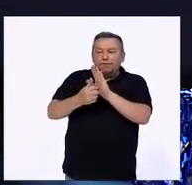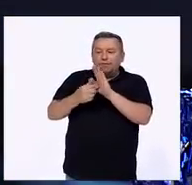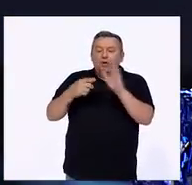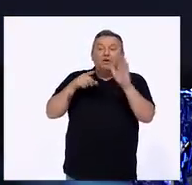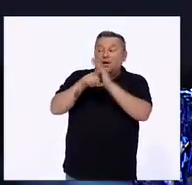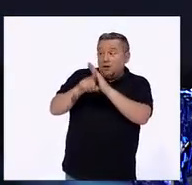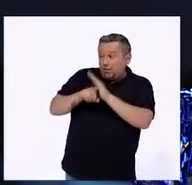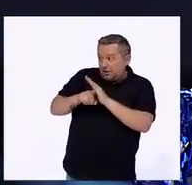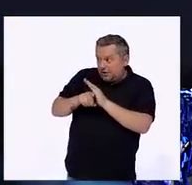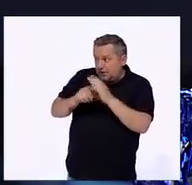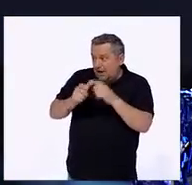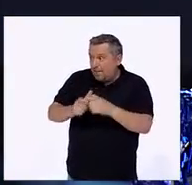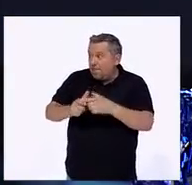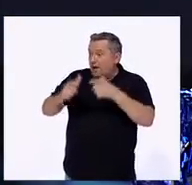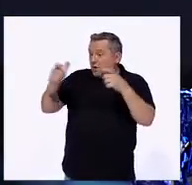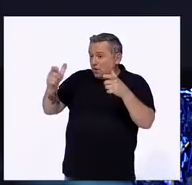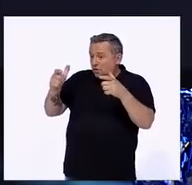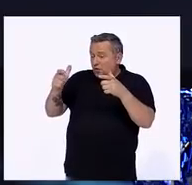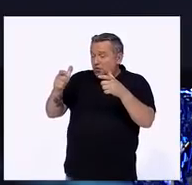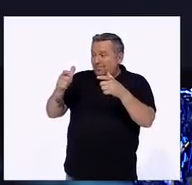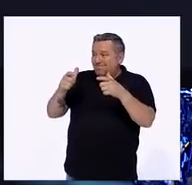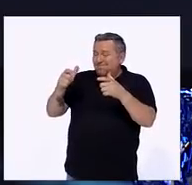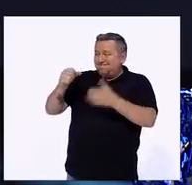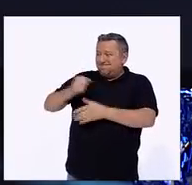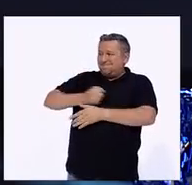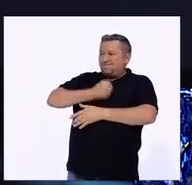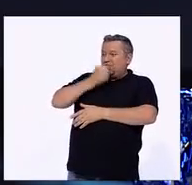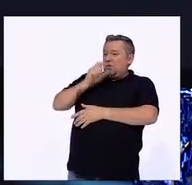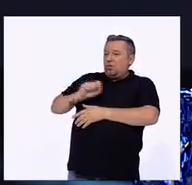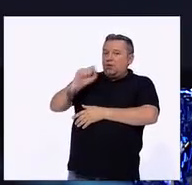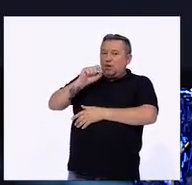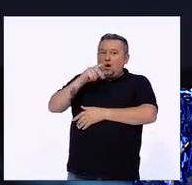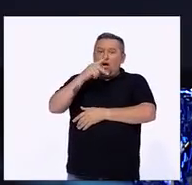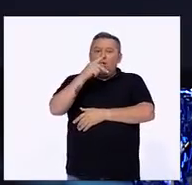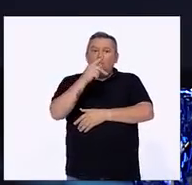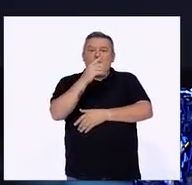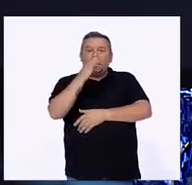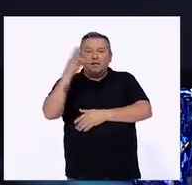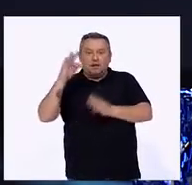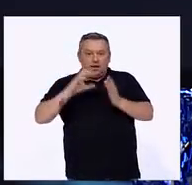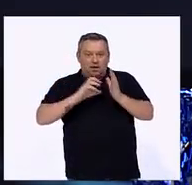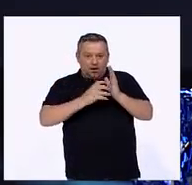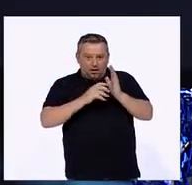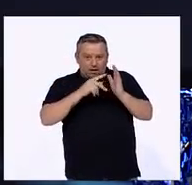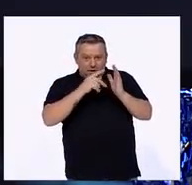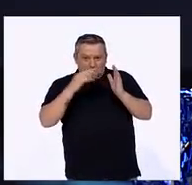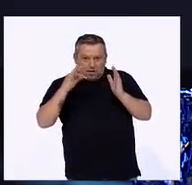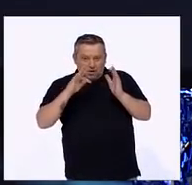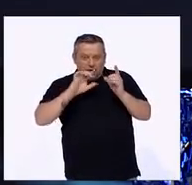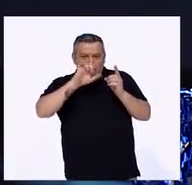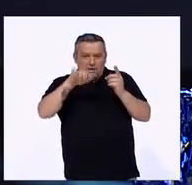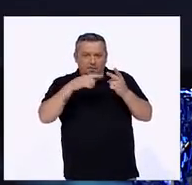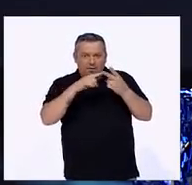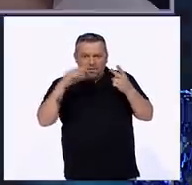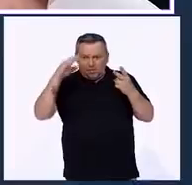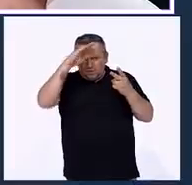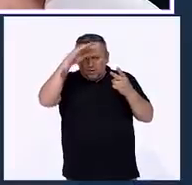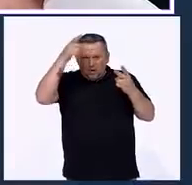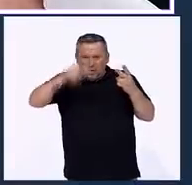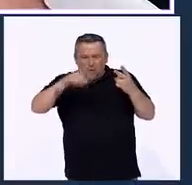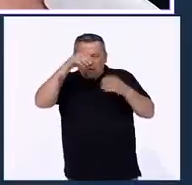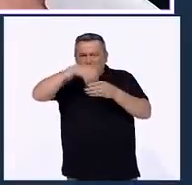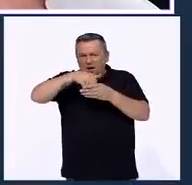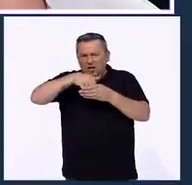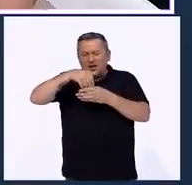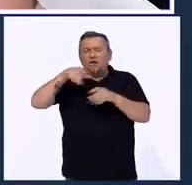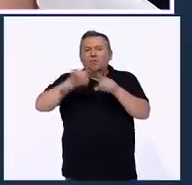que a maior rejeição é ao PT e é, depois do PT, vem Bolsonaro, vem outros candidatos, mas